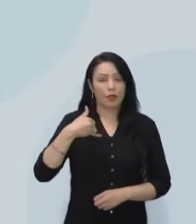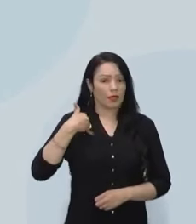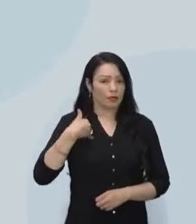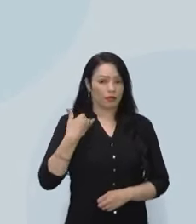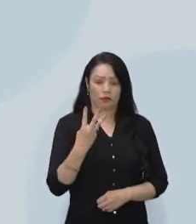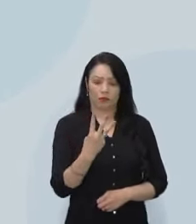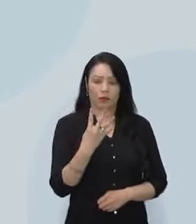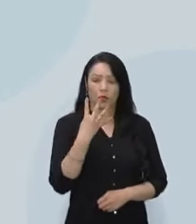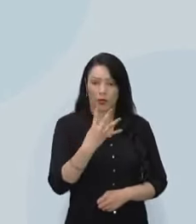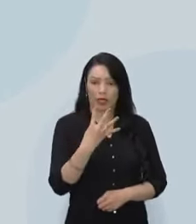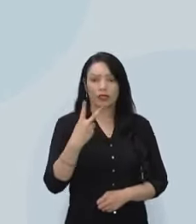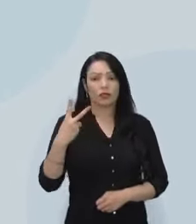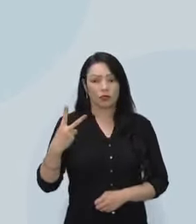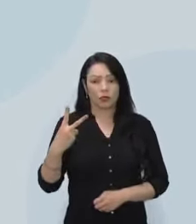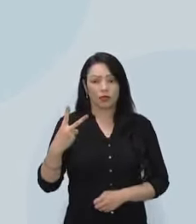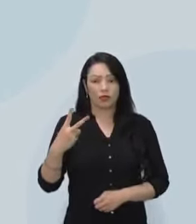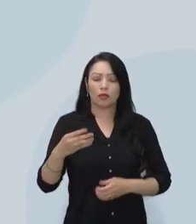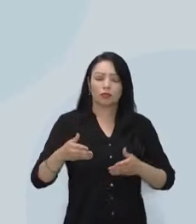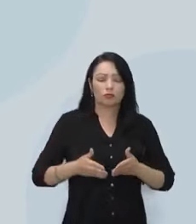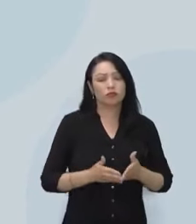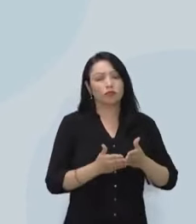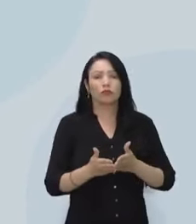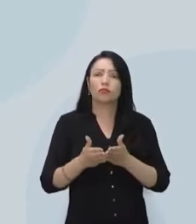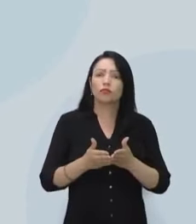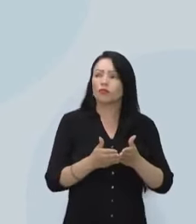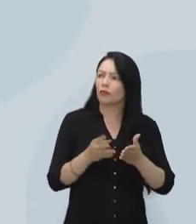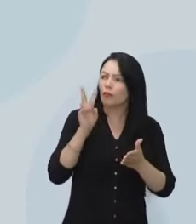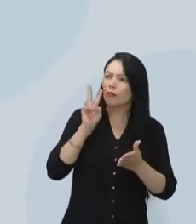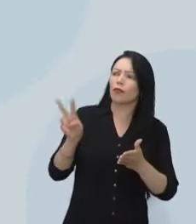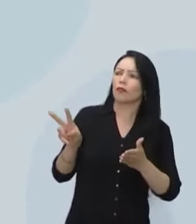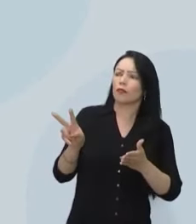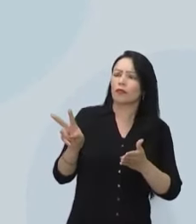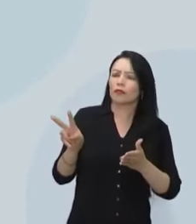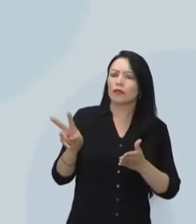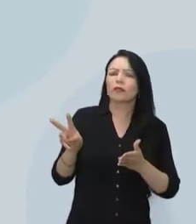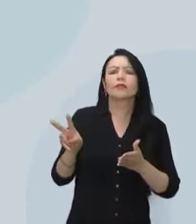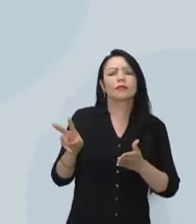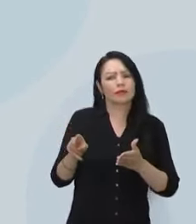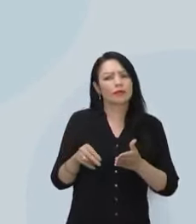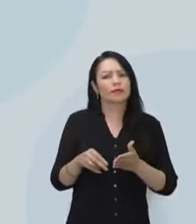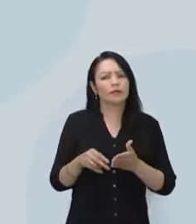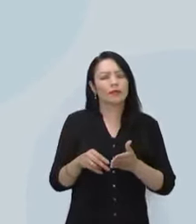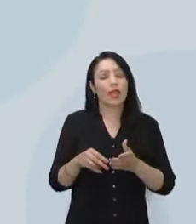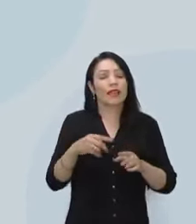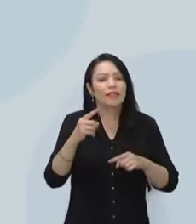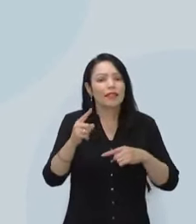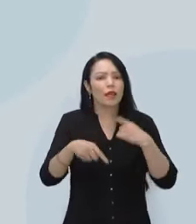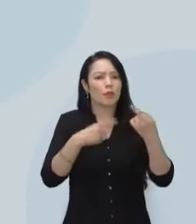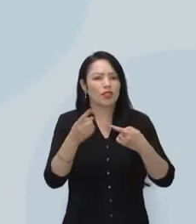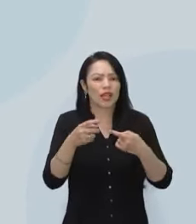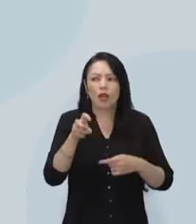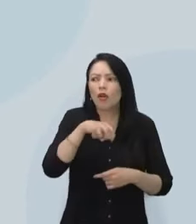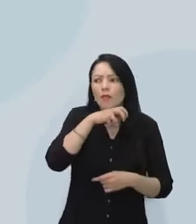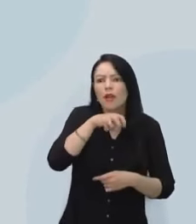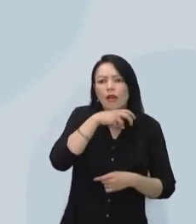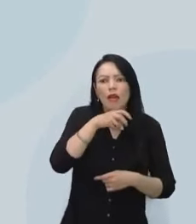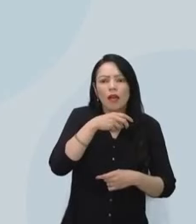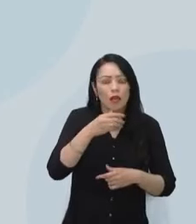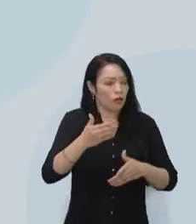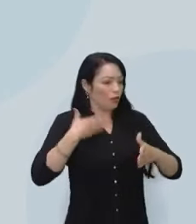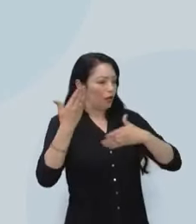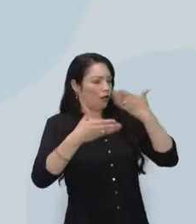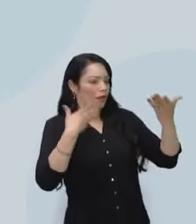disse que estava andando de caiaque pela floresta quando percebeu a cigarra. Logo em seguida, a cobra apareceu e ele se